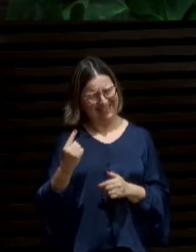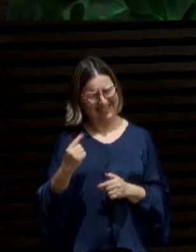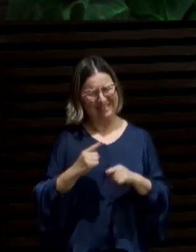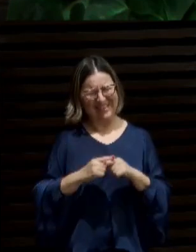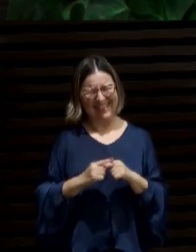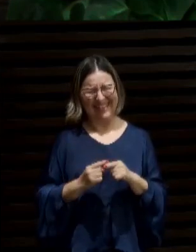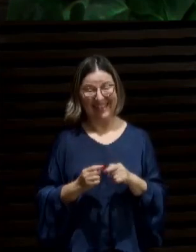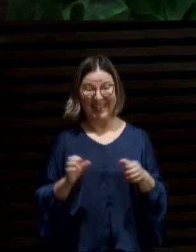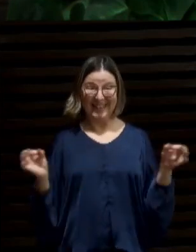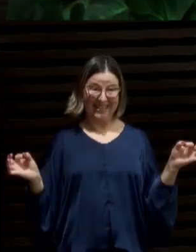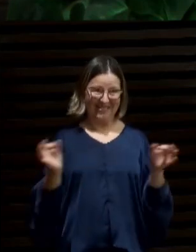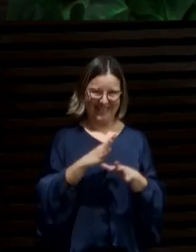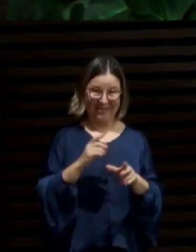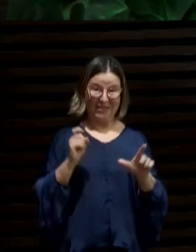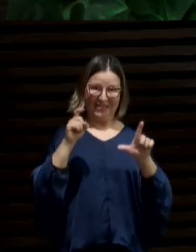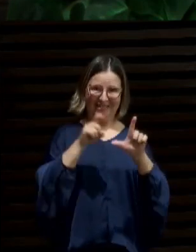totalmente dependente do Pai.